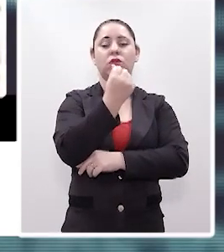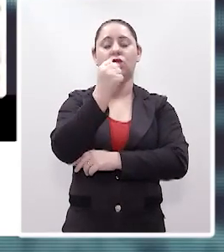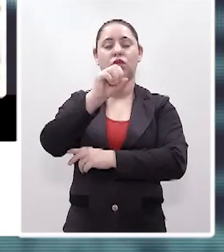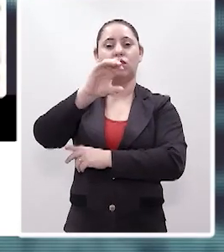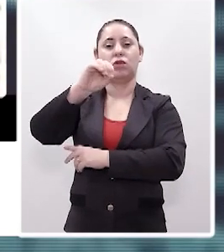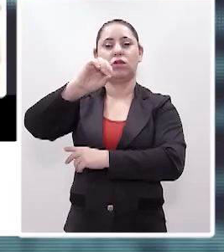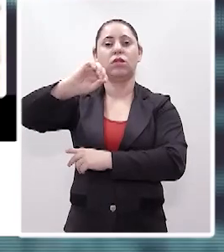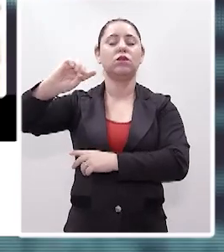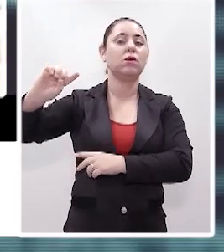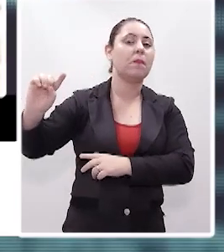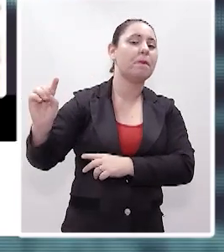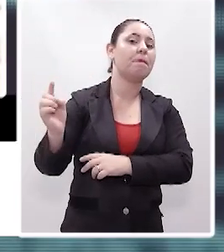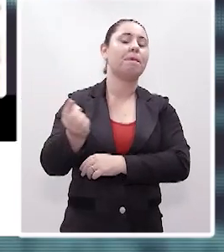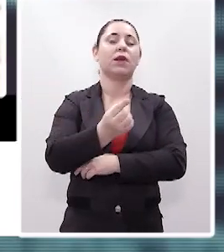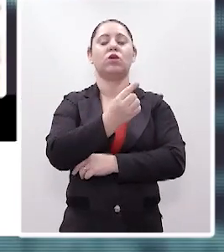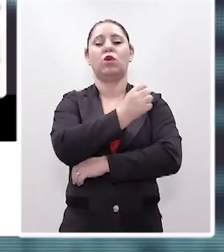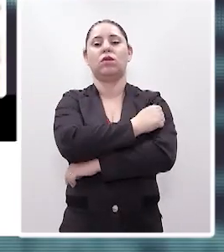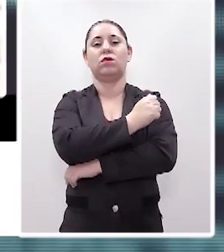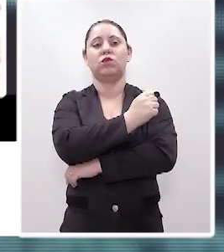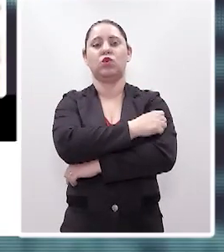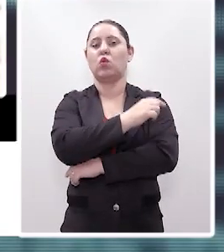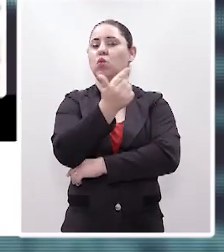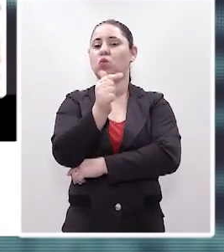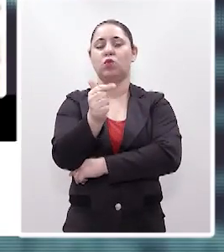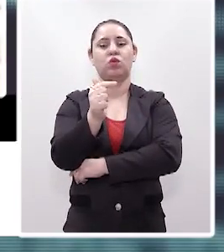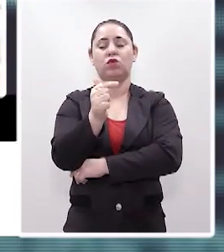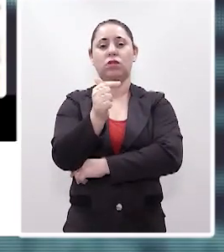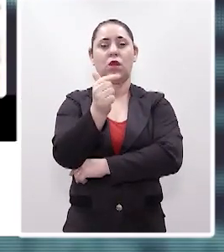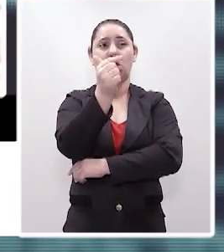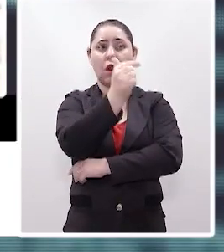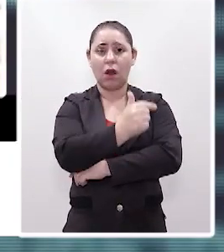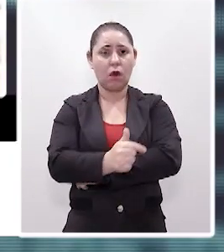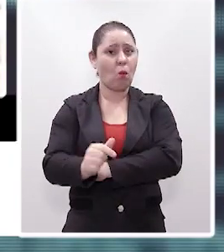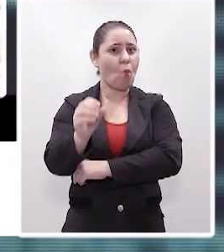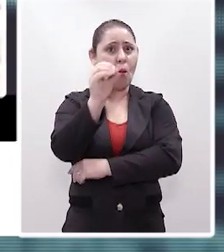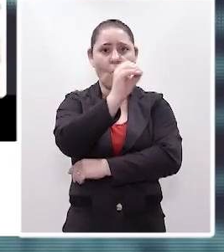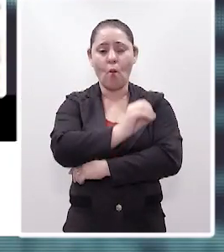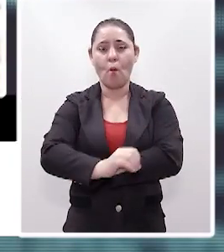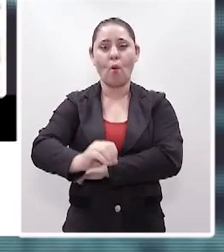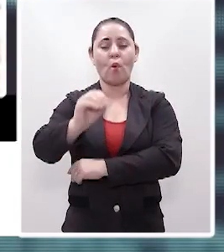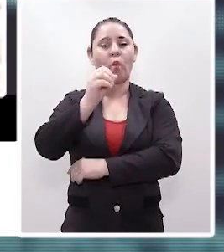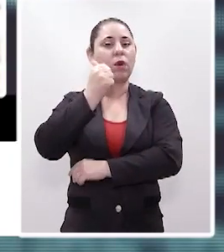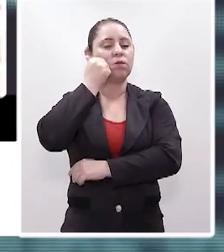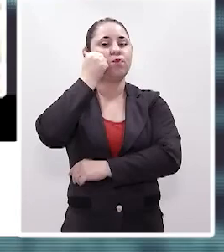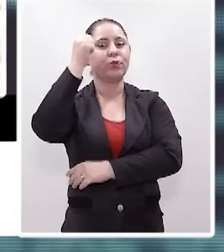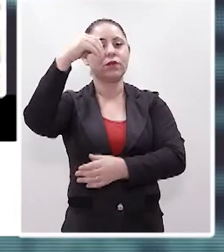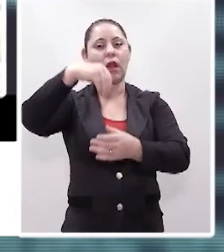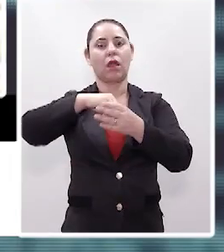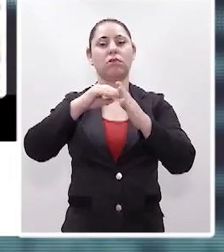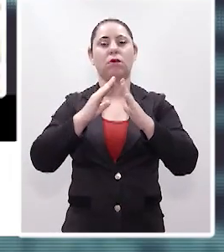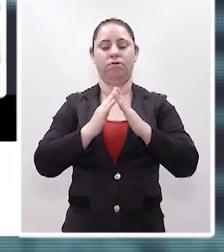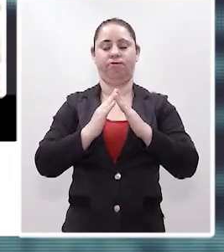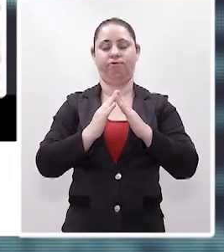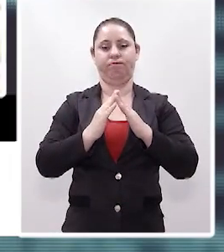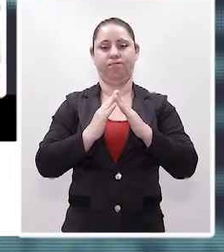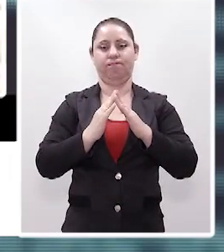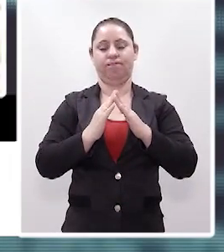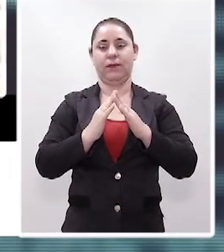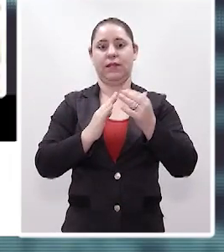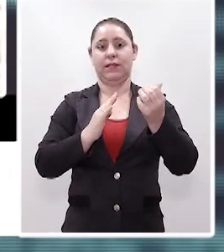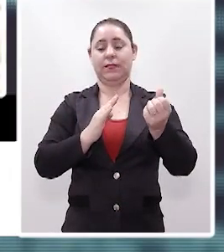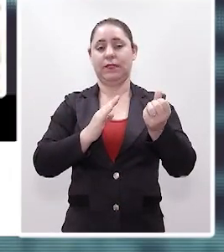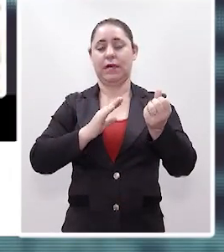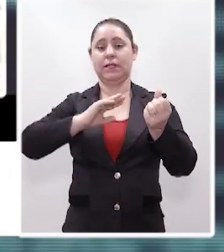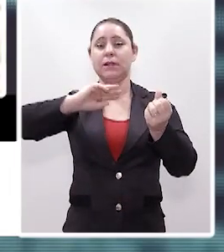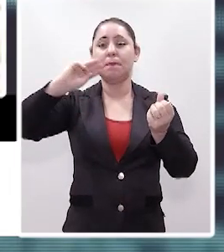1.800.000 estudantes brasileiros não tinham nenhum dispositivo eletrônico em suas casas. E